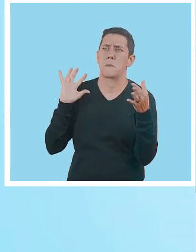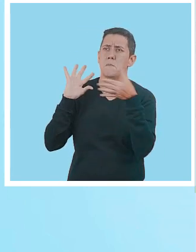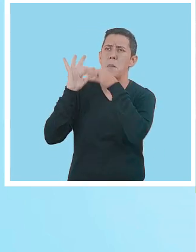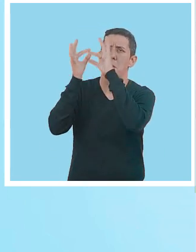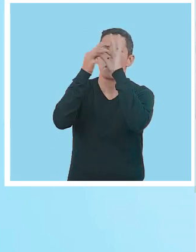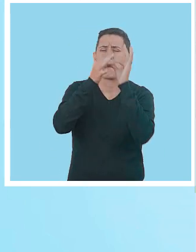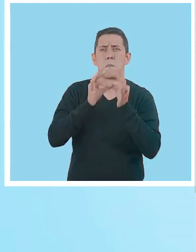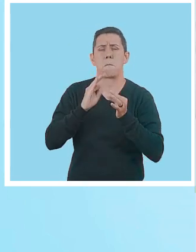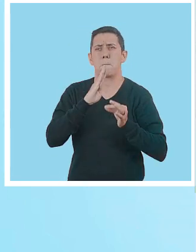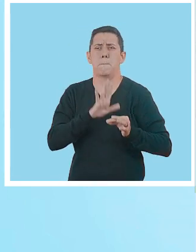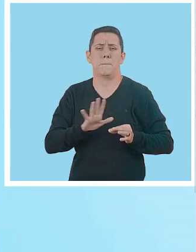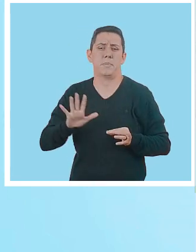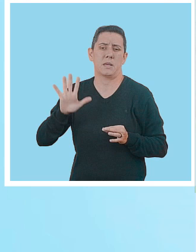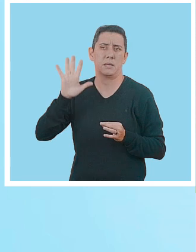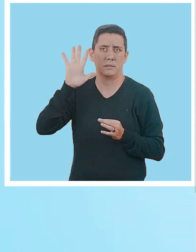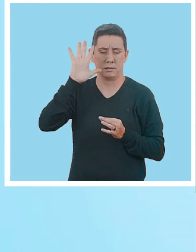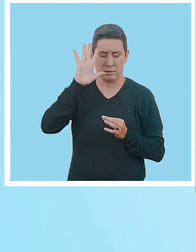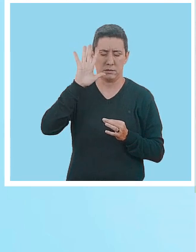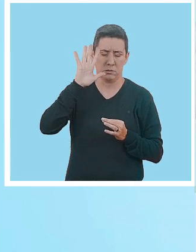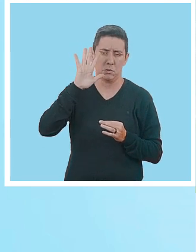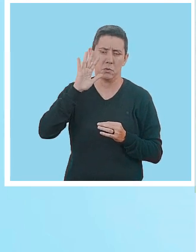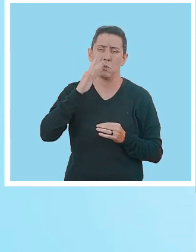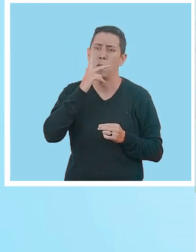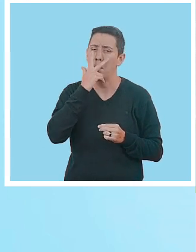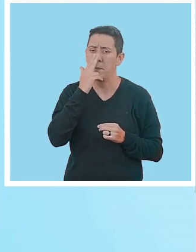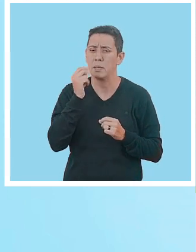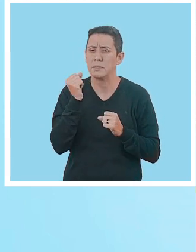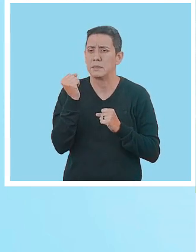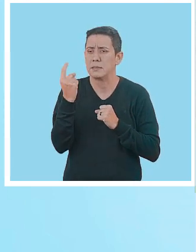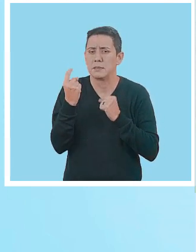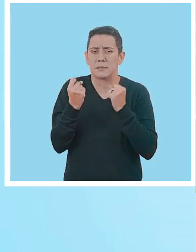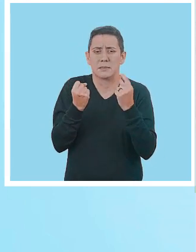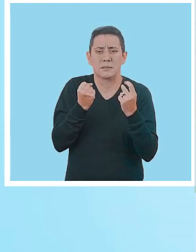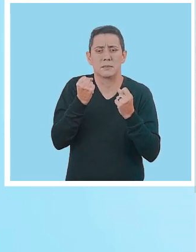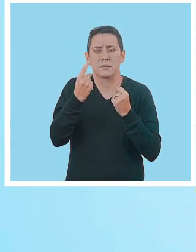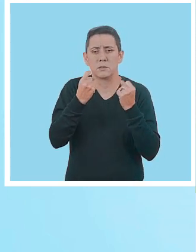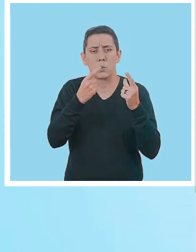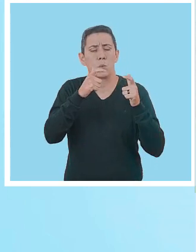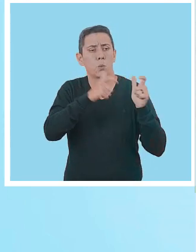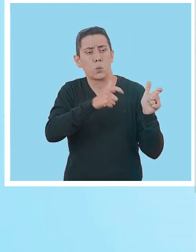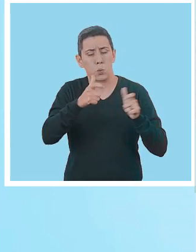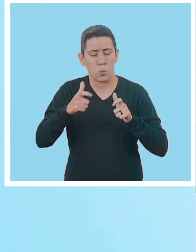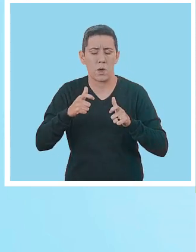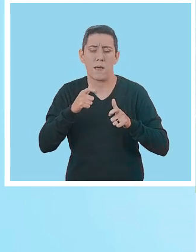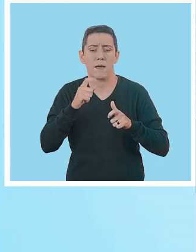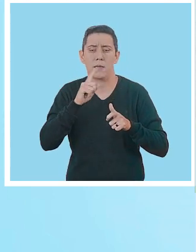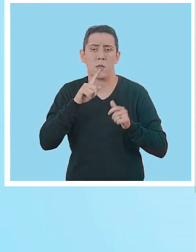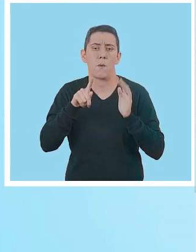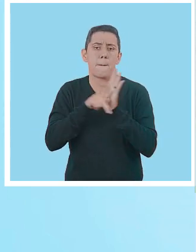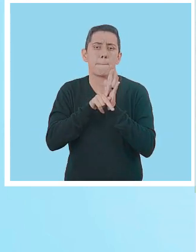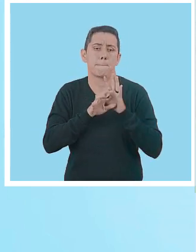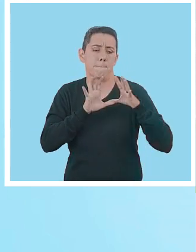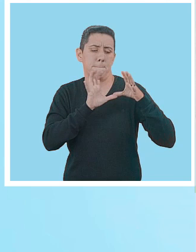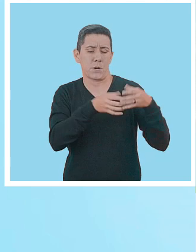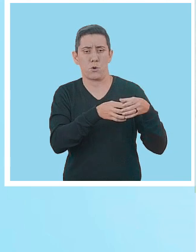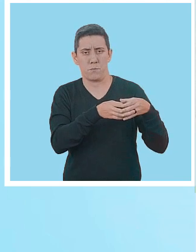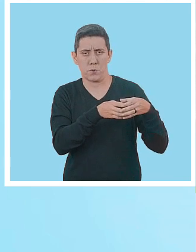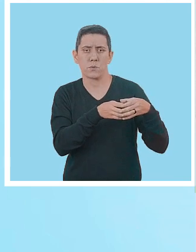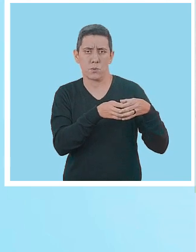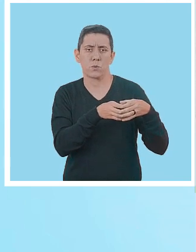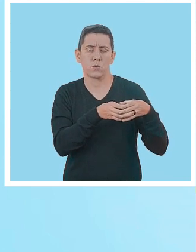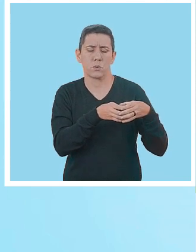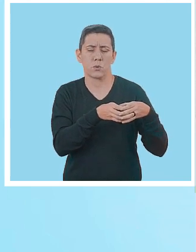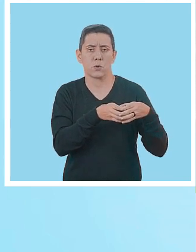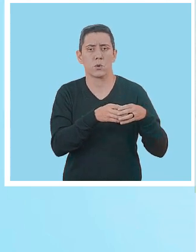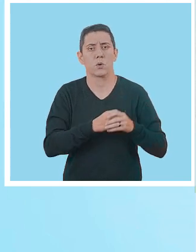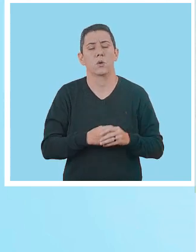com exceção de alguns locais onde é o seria um sistema isolado tá Quê que